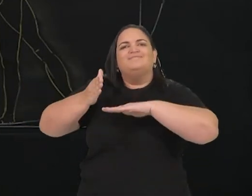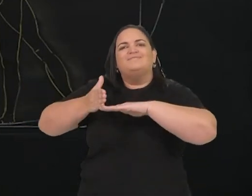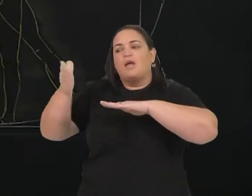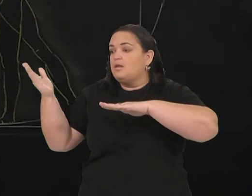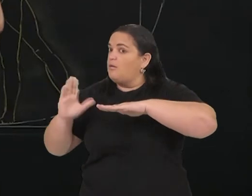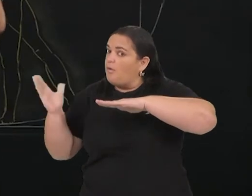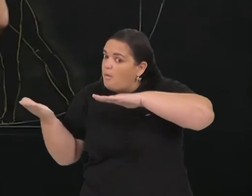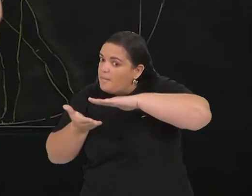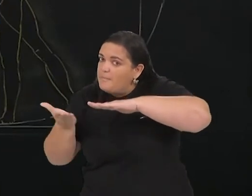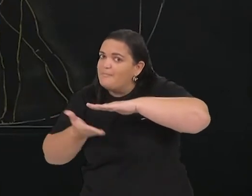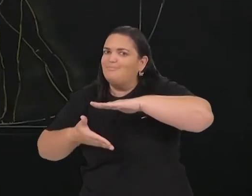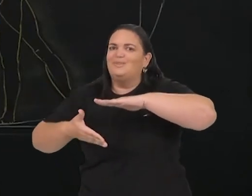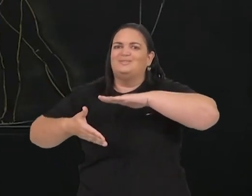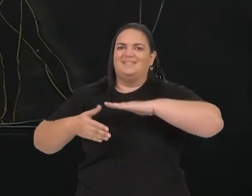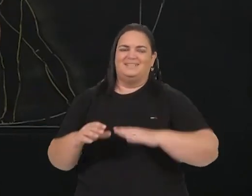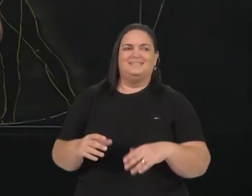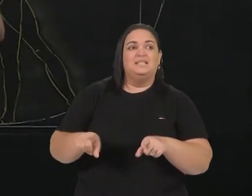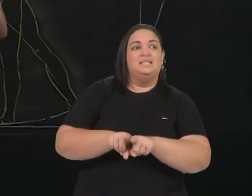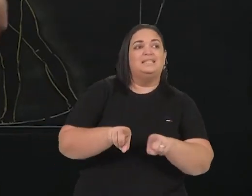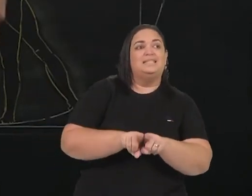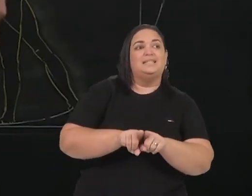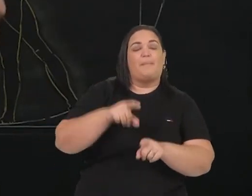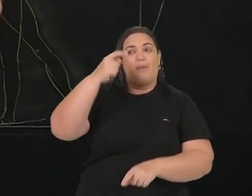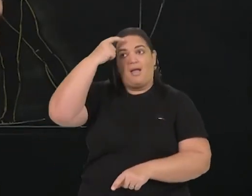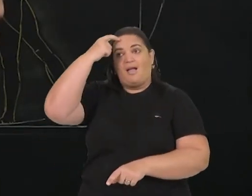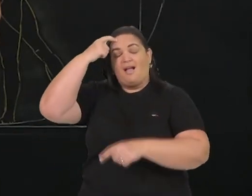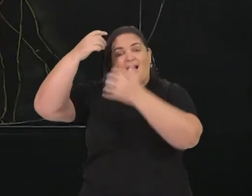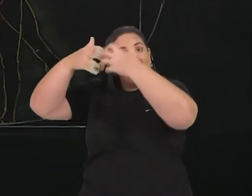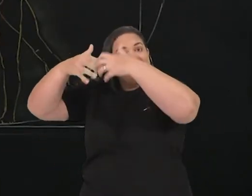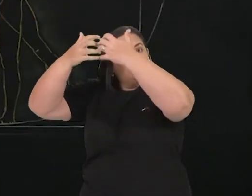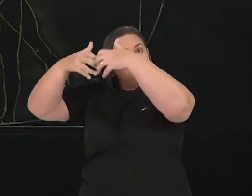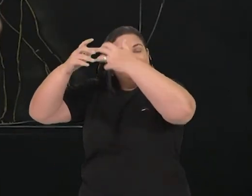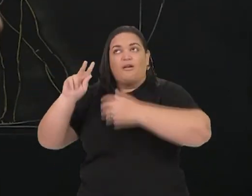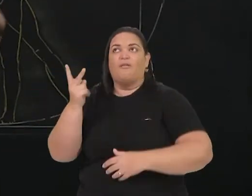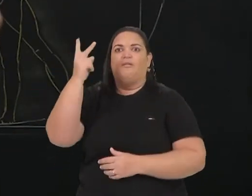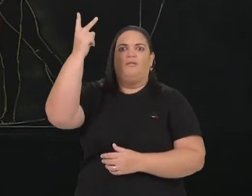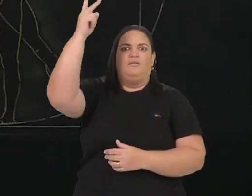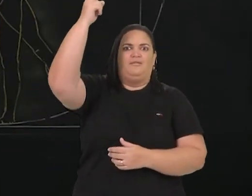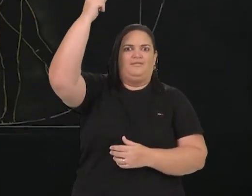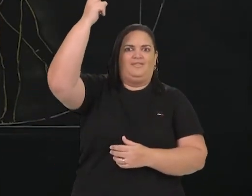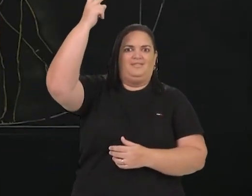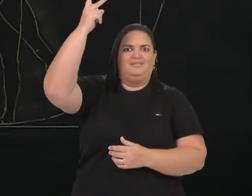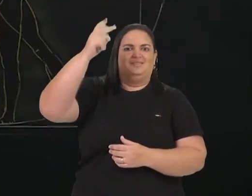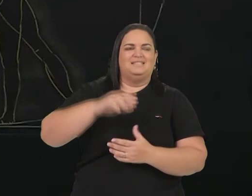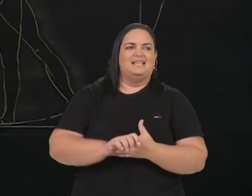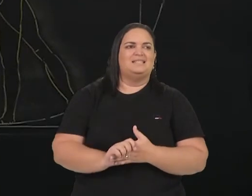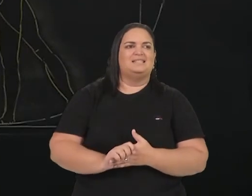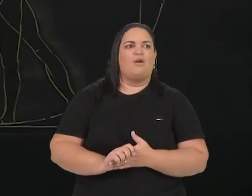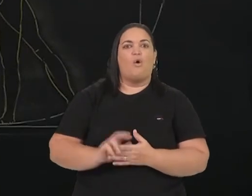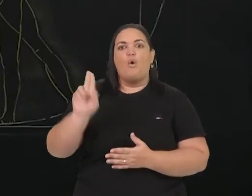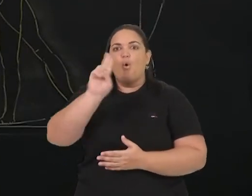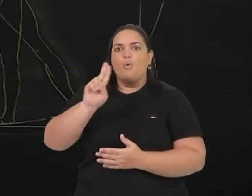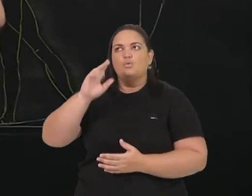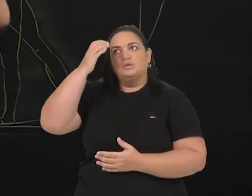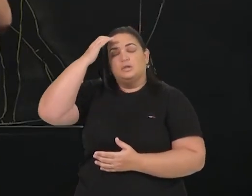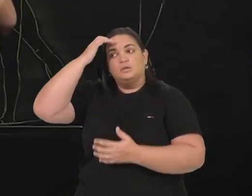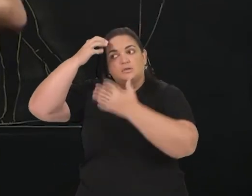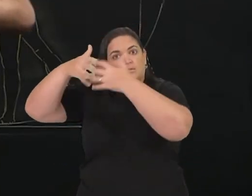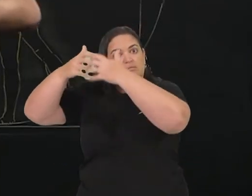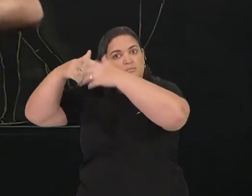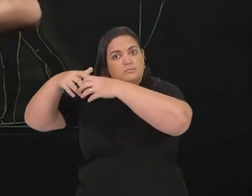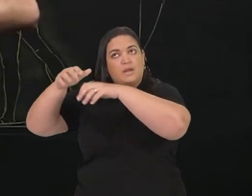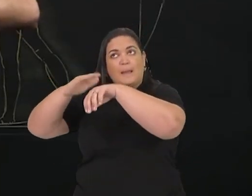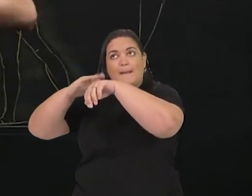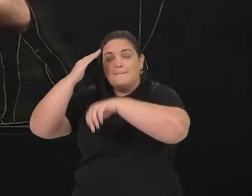Especialmente a ideia de uma valorização da razão, a explicação do mundo pela lógica e não pela fé, a valorização da figura